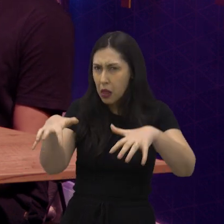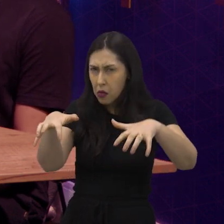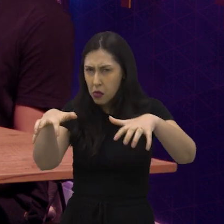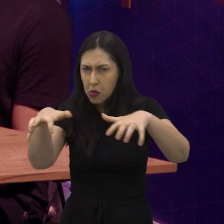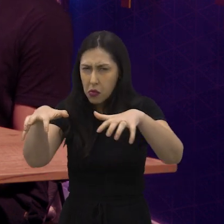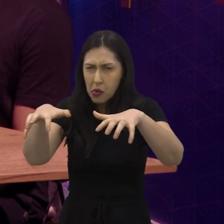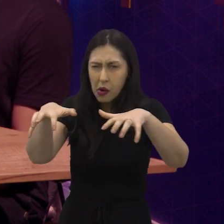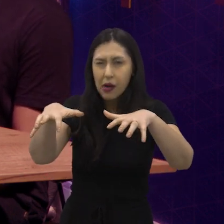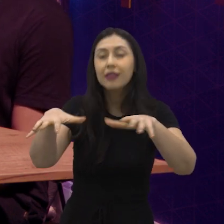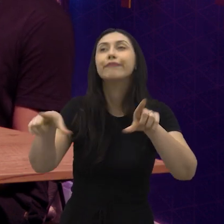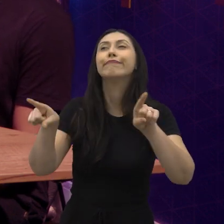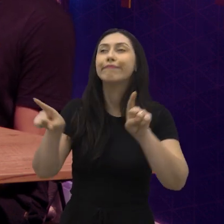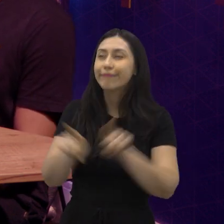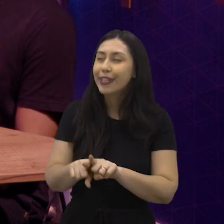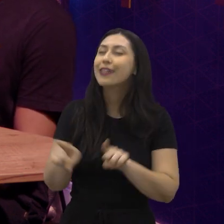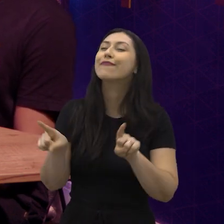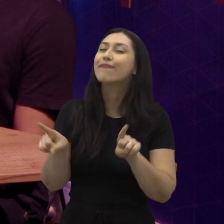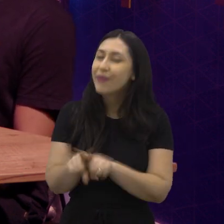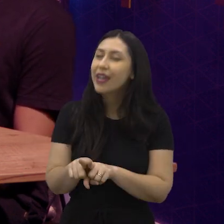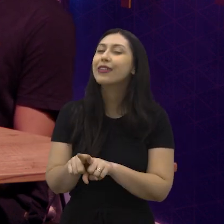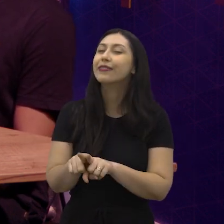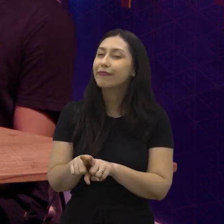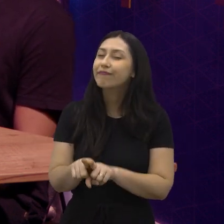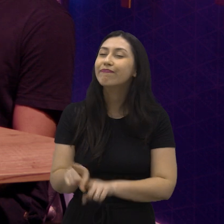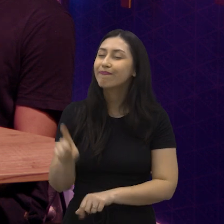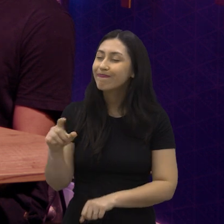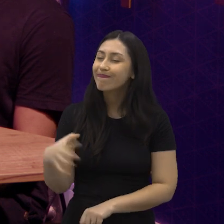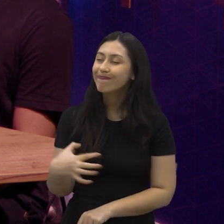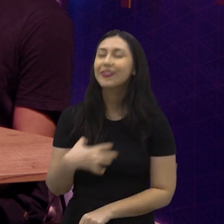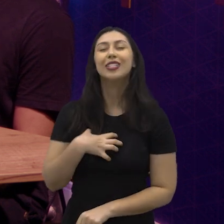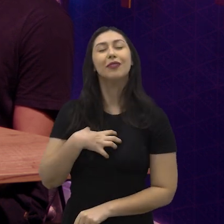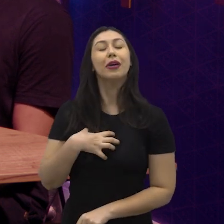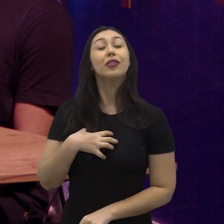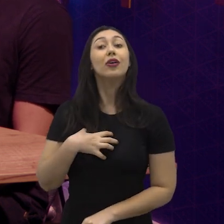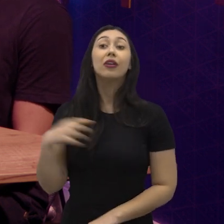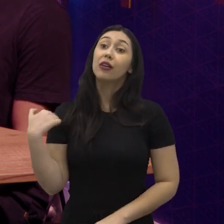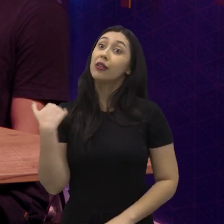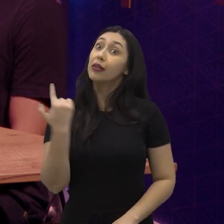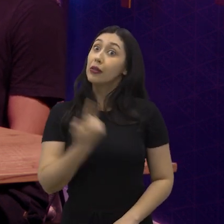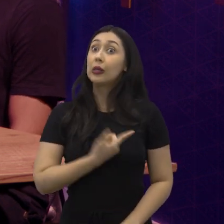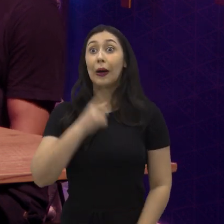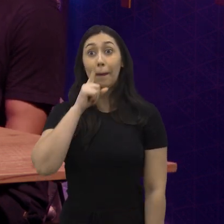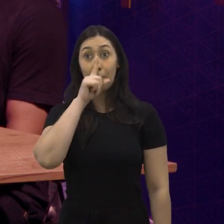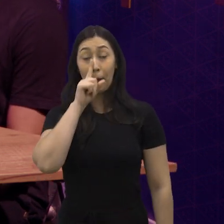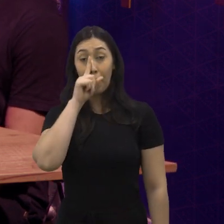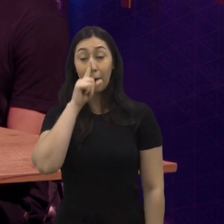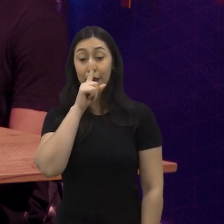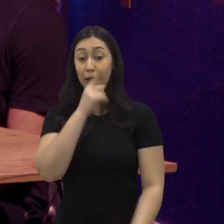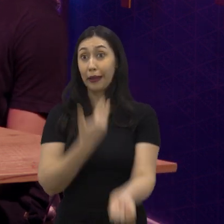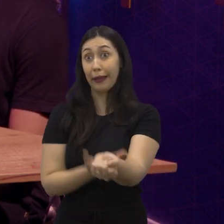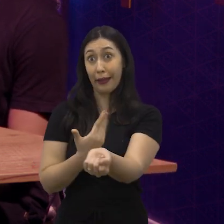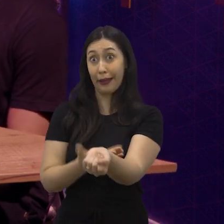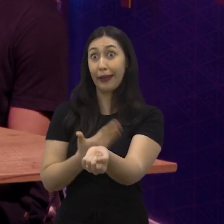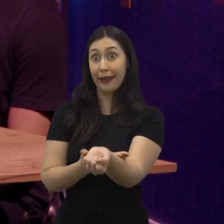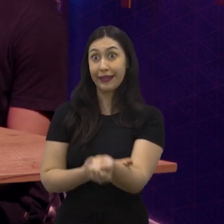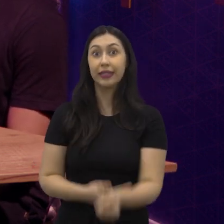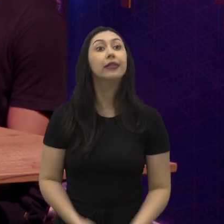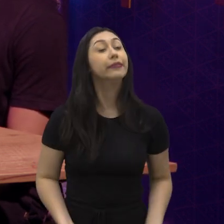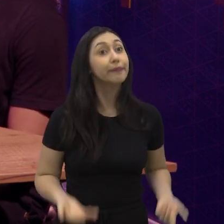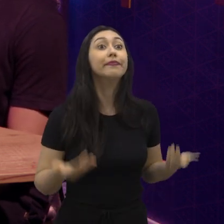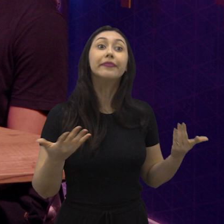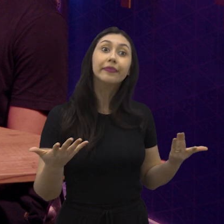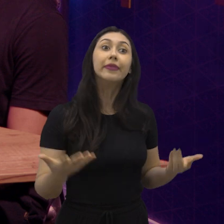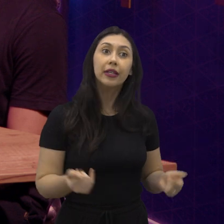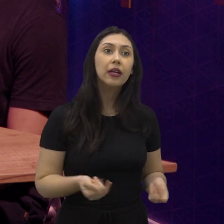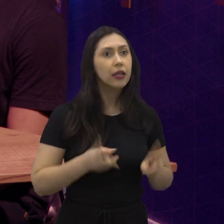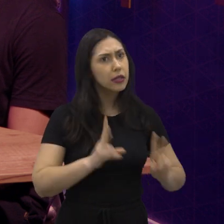horror, o medo também é uma emoção em que nós, seres humanos, ficamos viciados. Pois é,